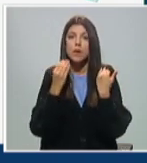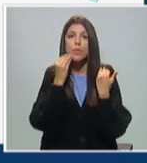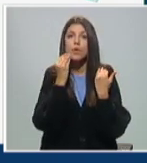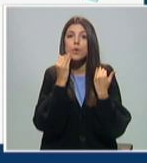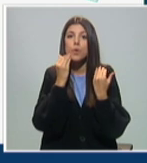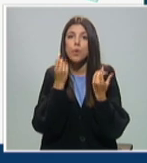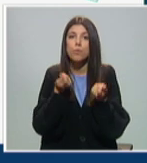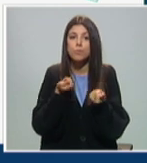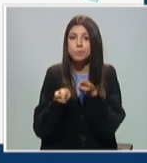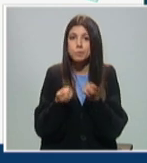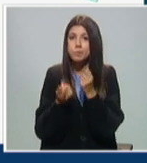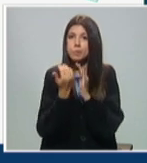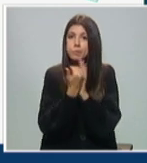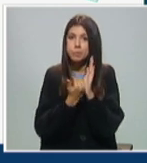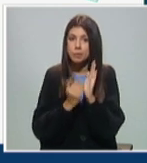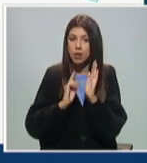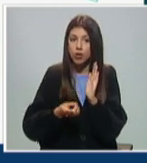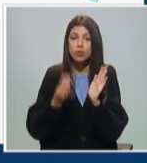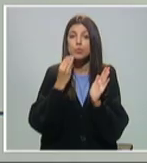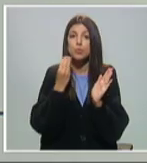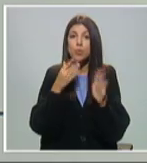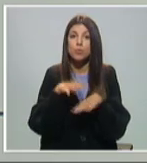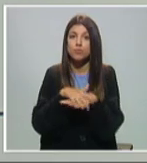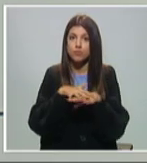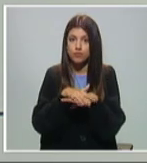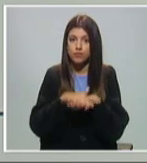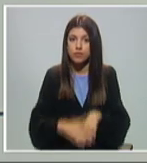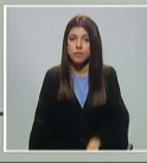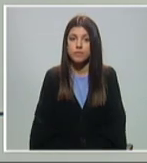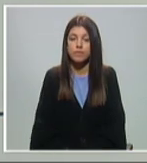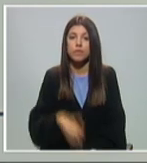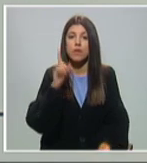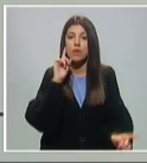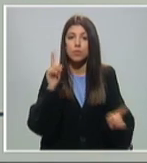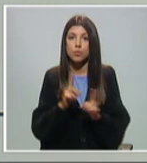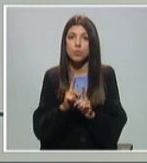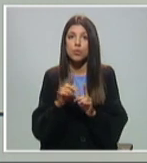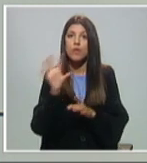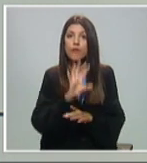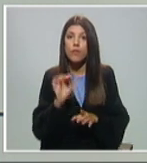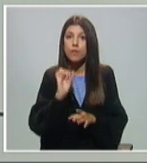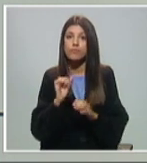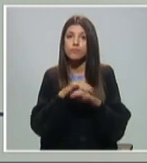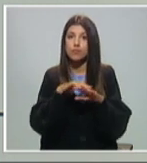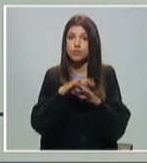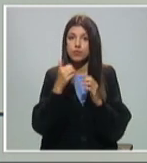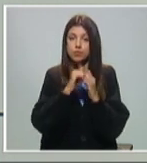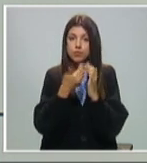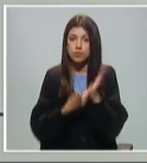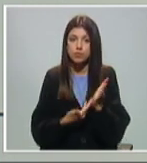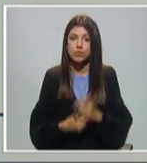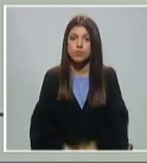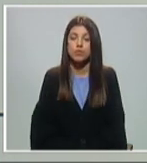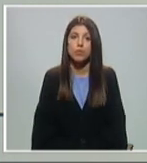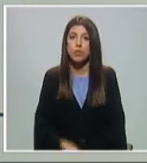de cálculo. Vamos fazer uma revisão do interface da folha de cálculo, dos operadores aritméticos